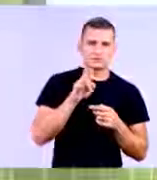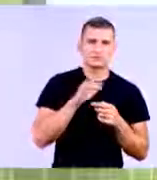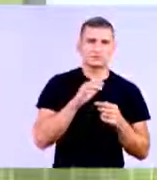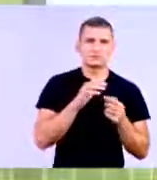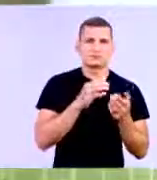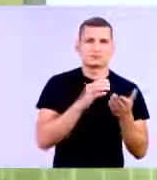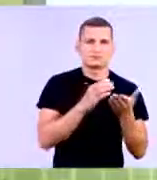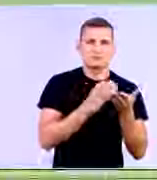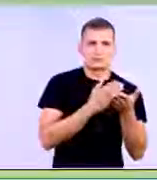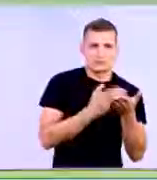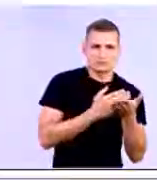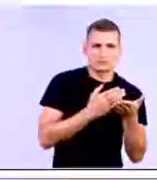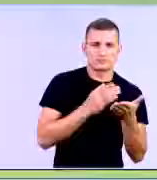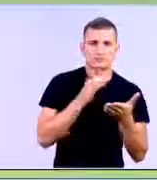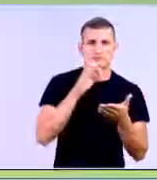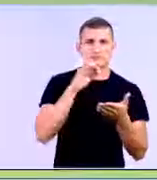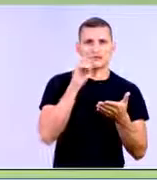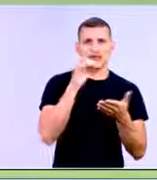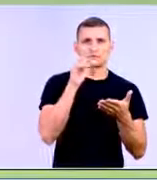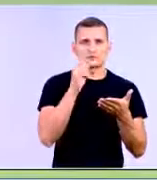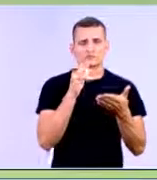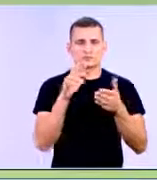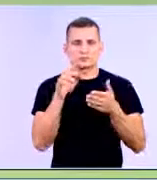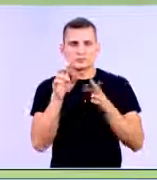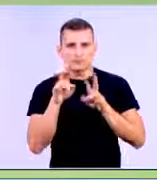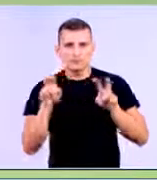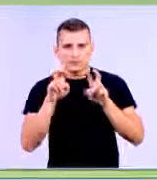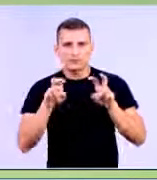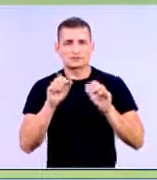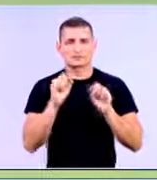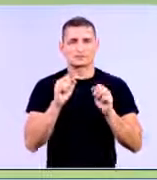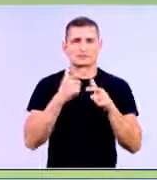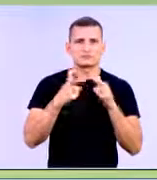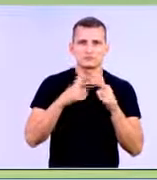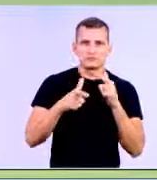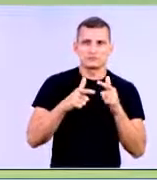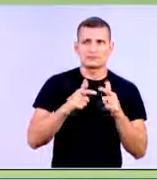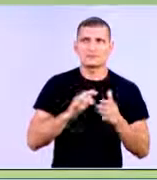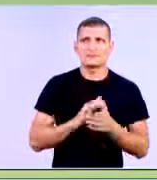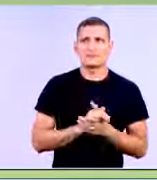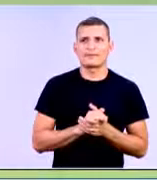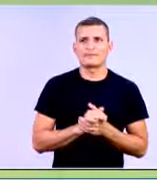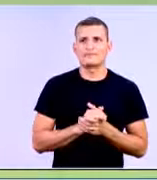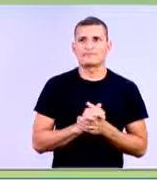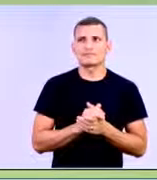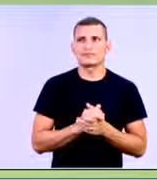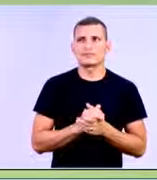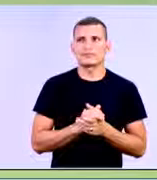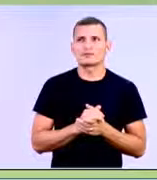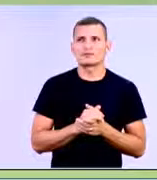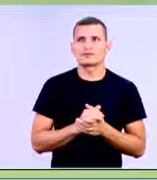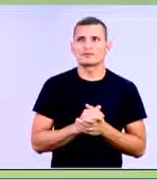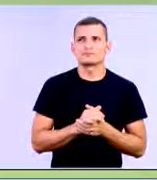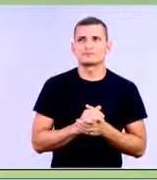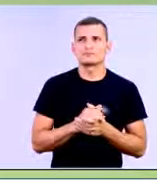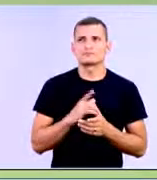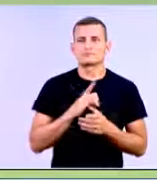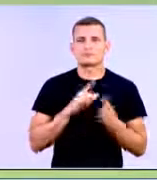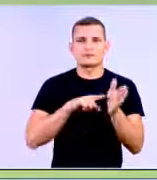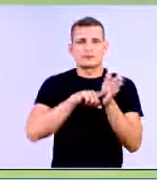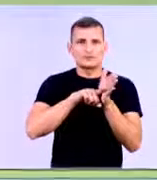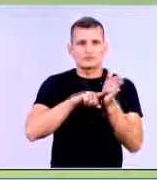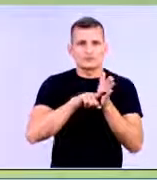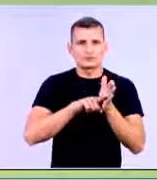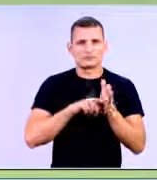reais com dados fictícios, dá problema aí, ok? E nós temos aqui a abordagem com